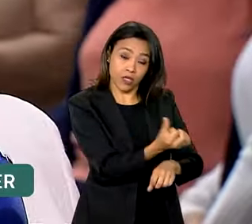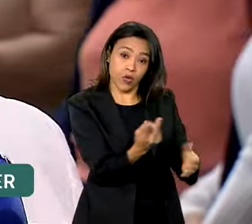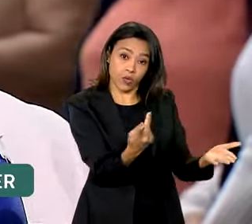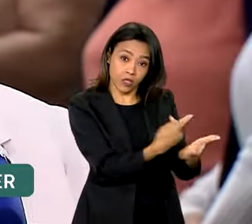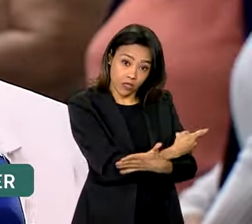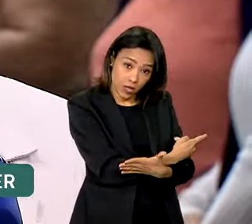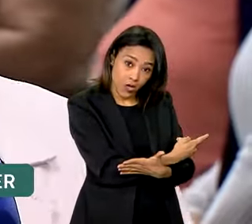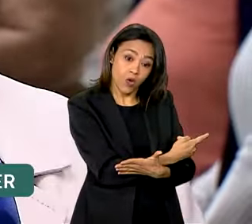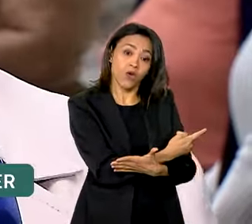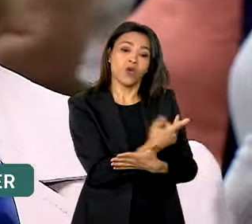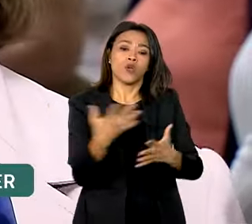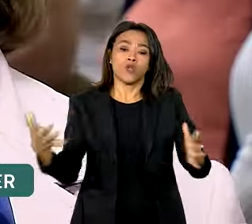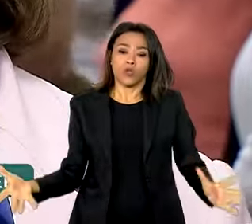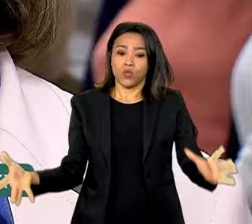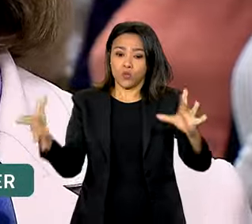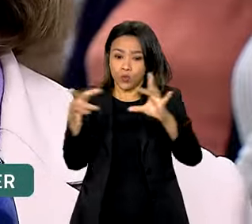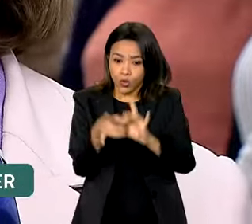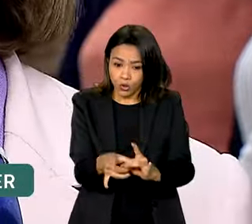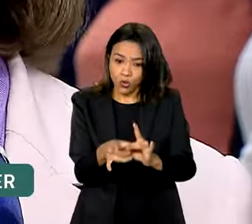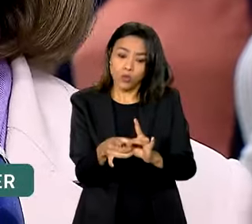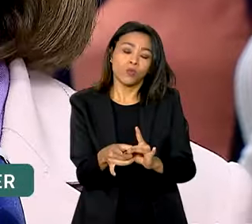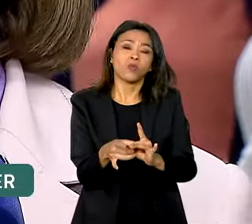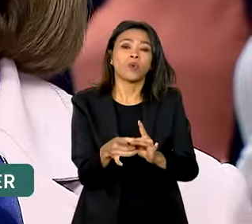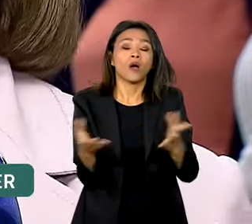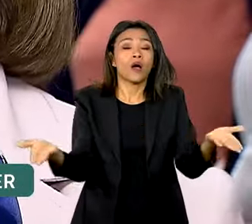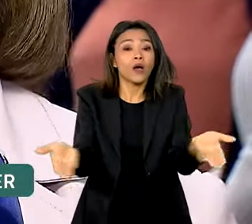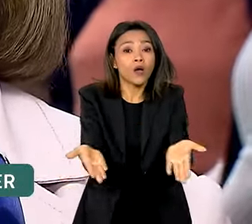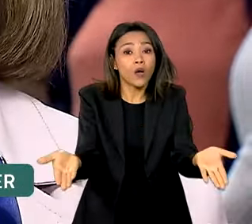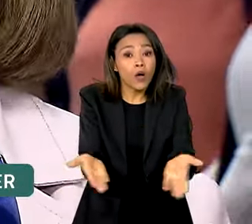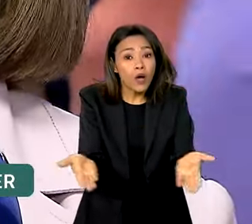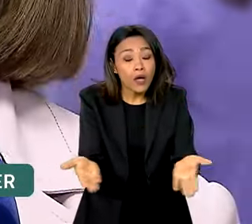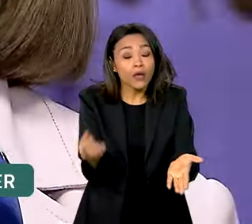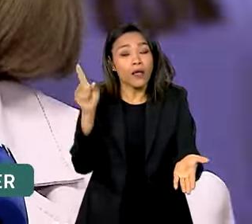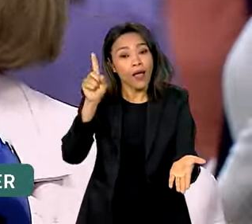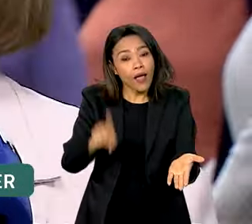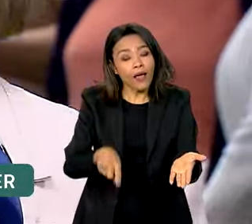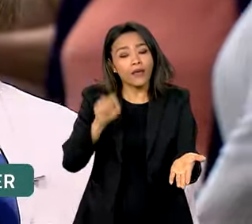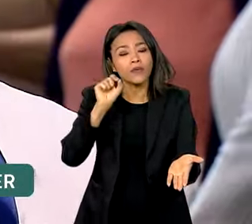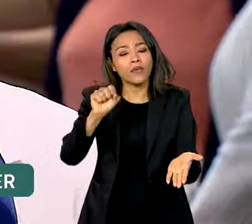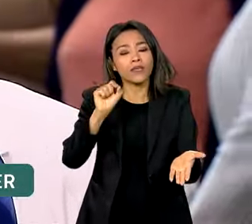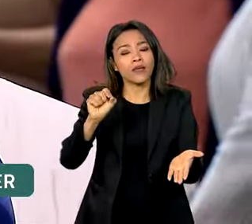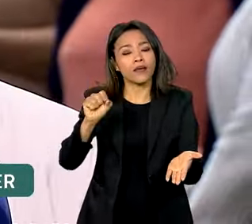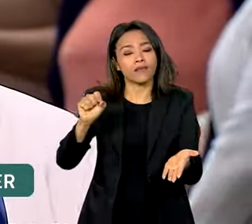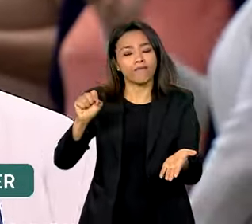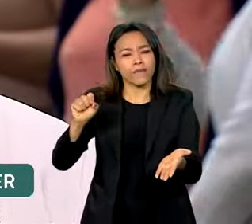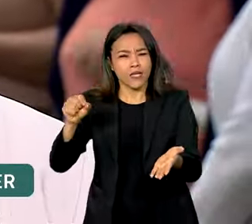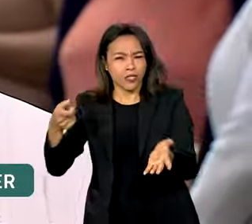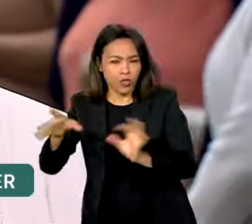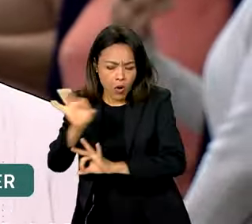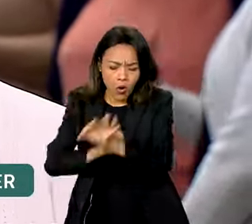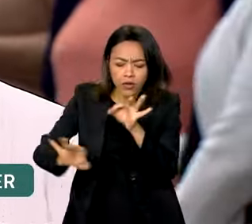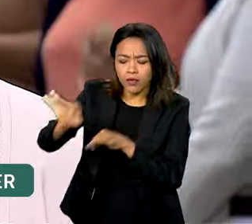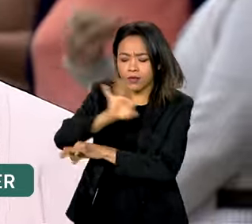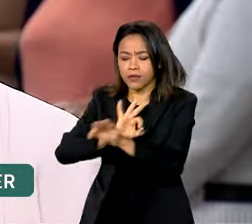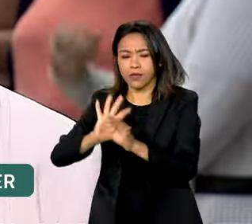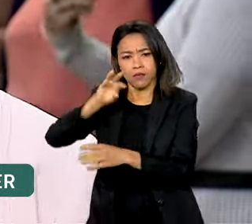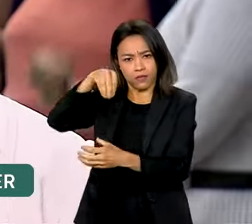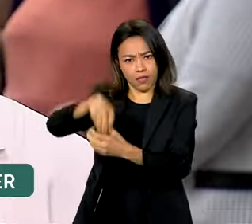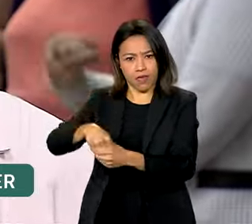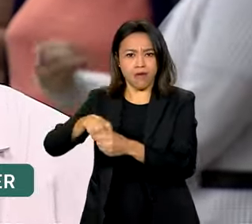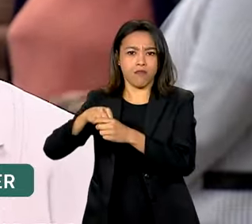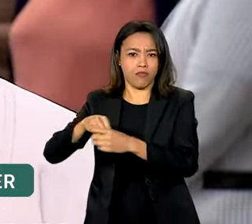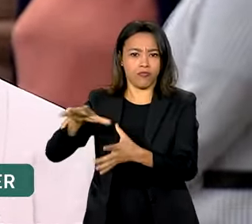uniu o Disque 100 e o 180, o que nós estamos fazendo agora é, de fato, tratando o 180. Então, a partir de agora, o